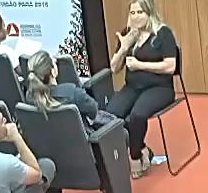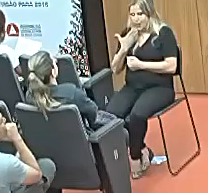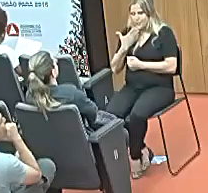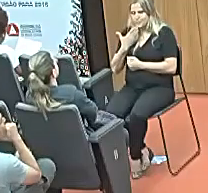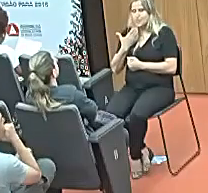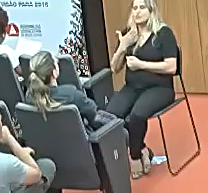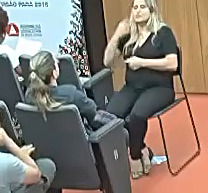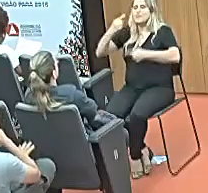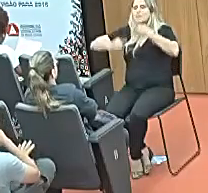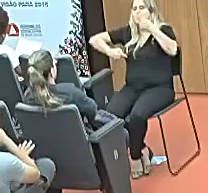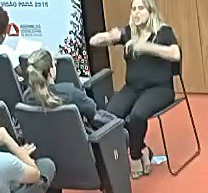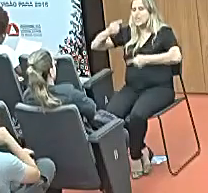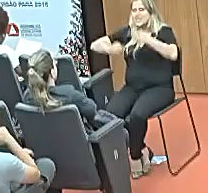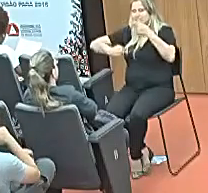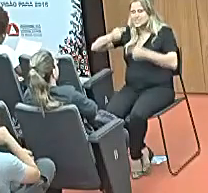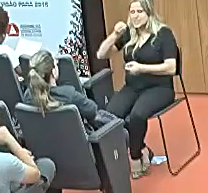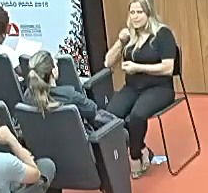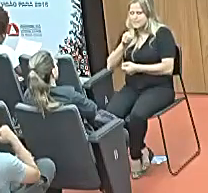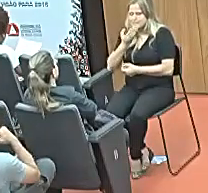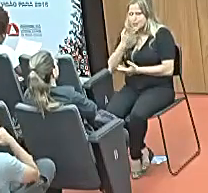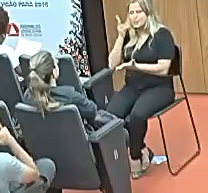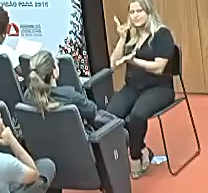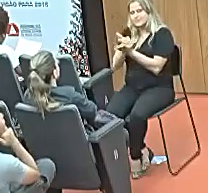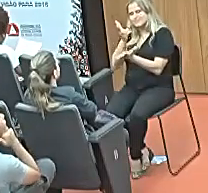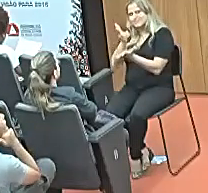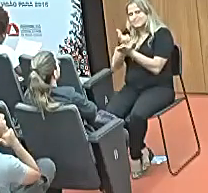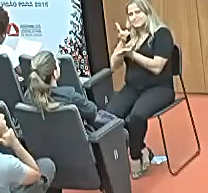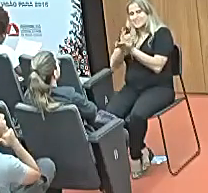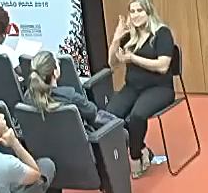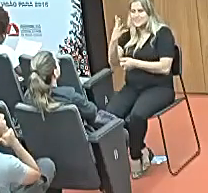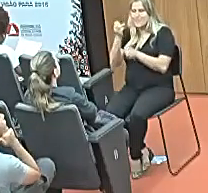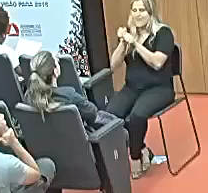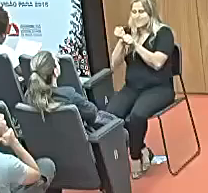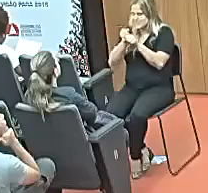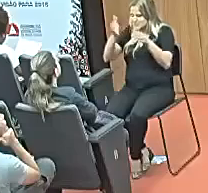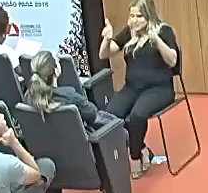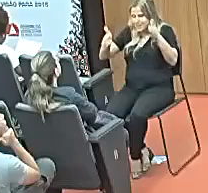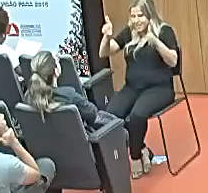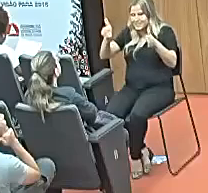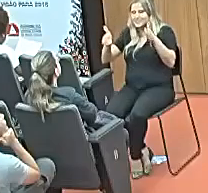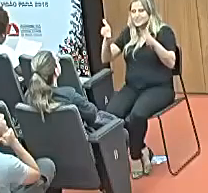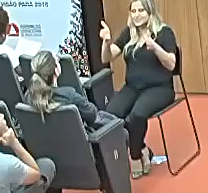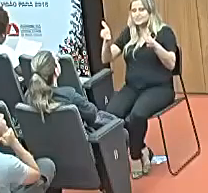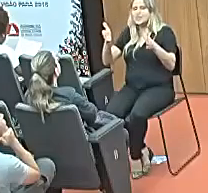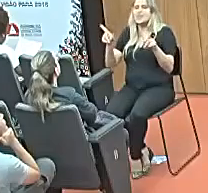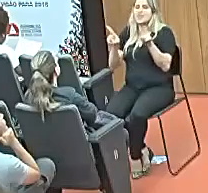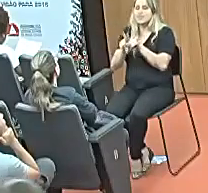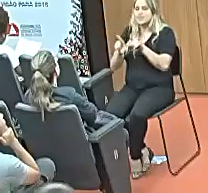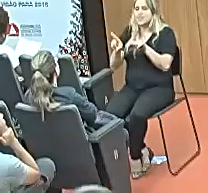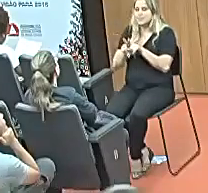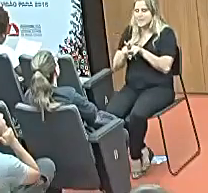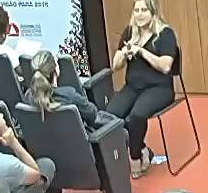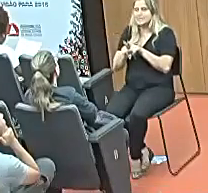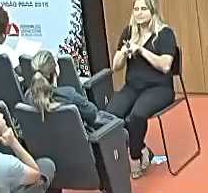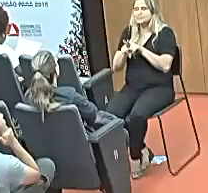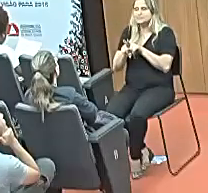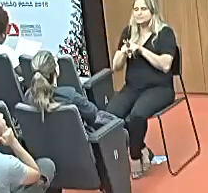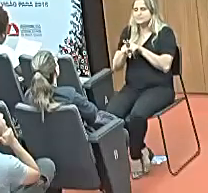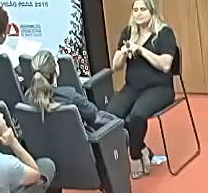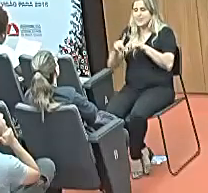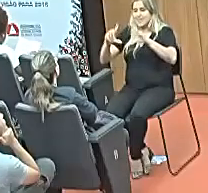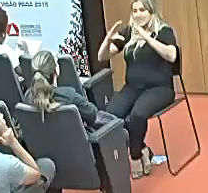nesses quatro anos e se tem alguma coisa que nós e aí eu incorporam esse plural porque a